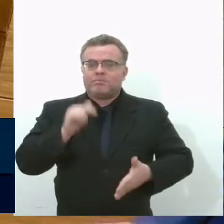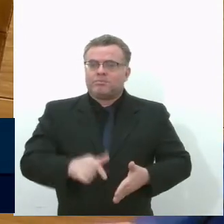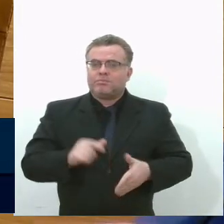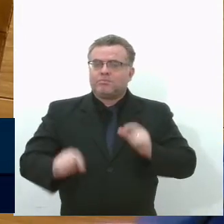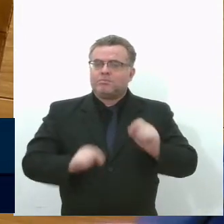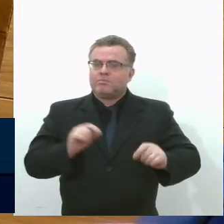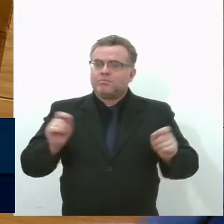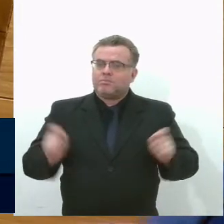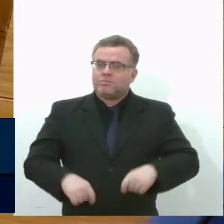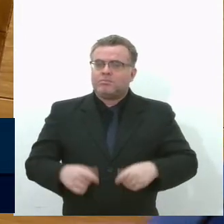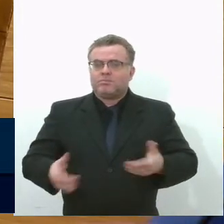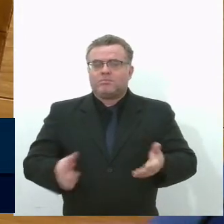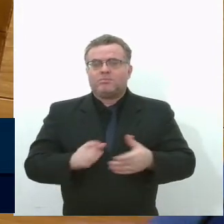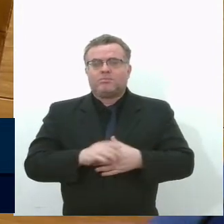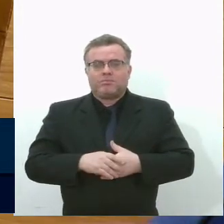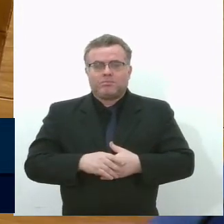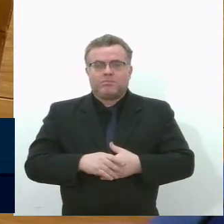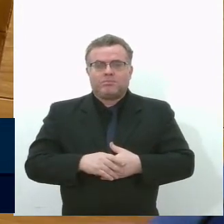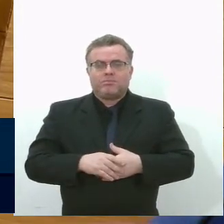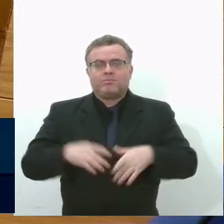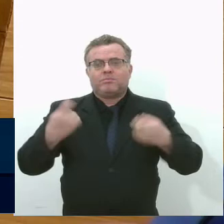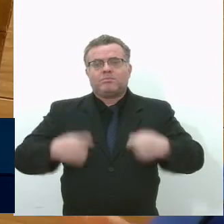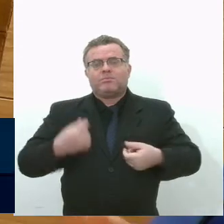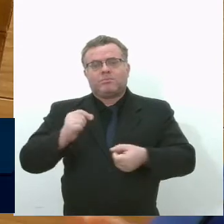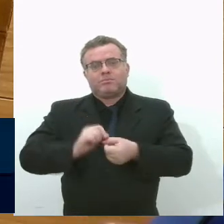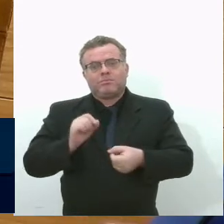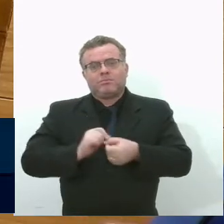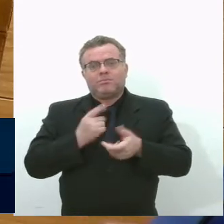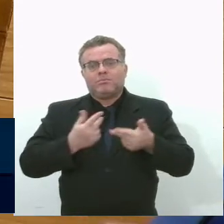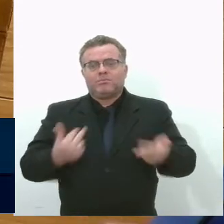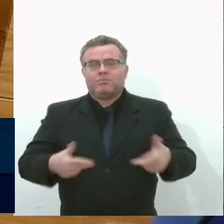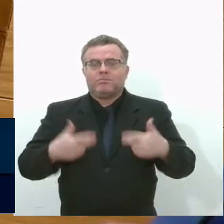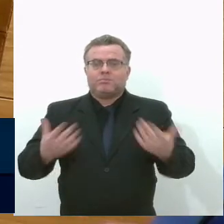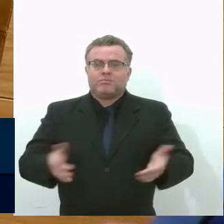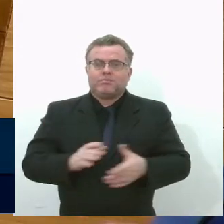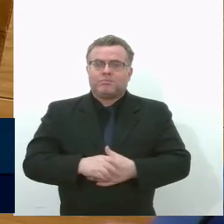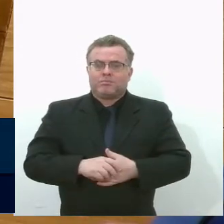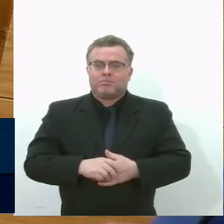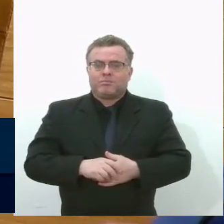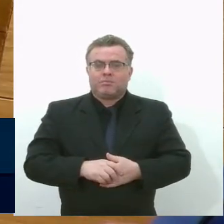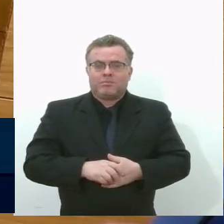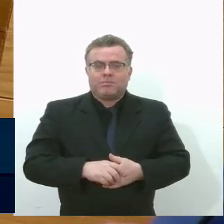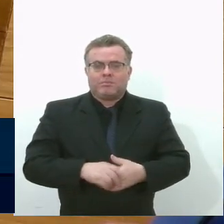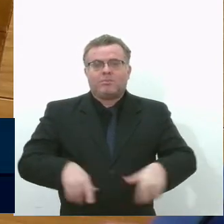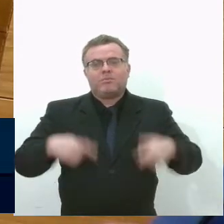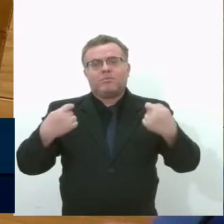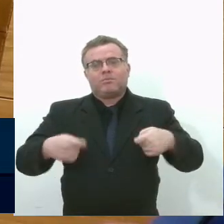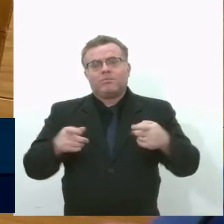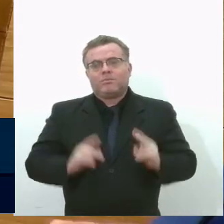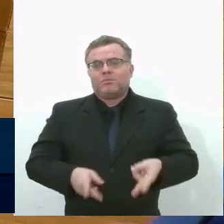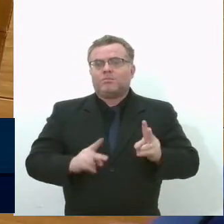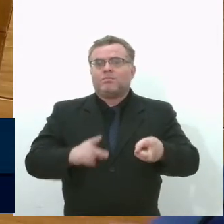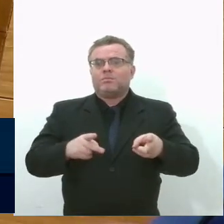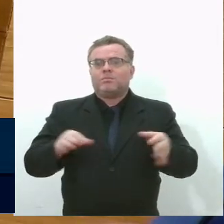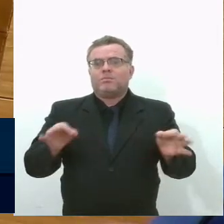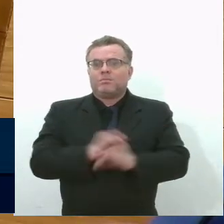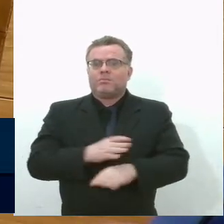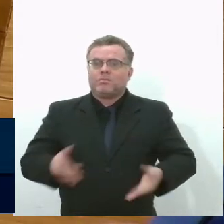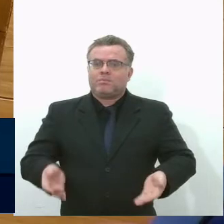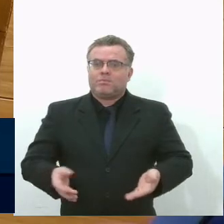feito também na cidade de São Cristóvão e Aracaju. É o que deve ser feito naquela região do Busqueiro, Rubalo, Areia Branca, São